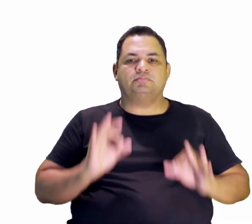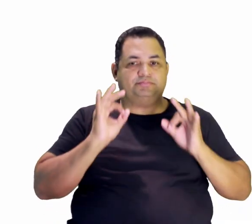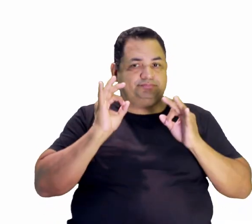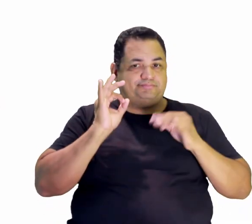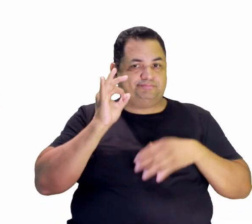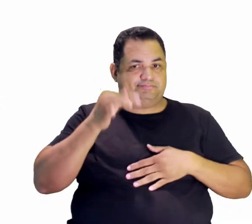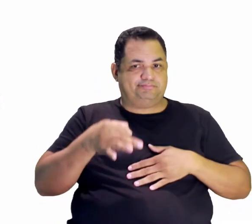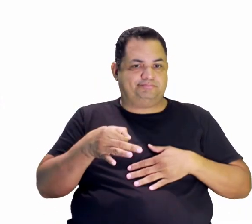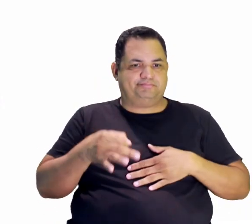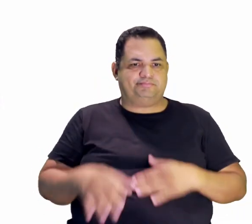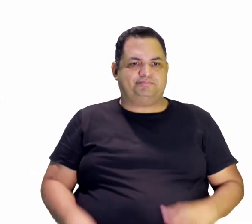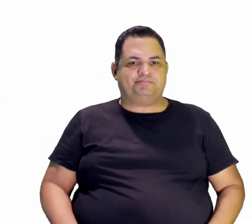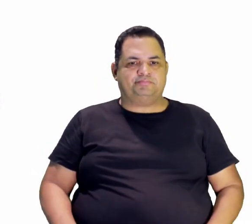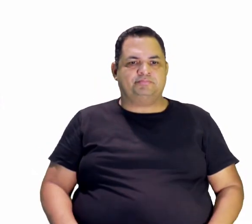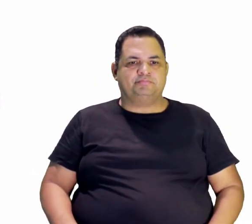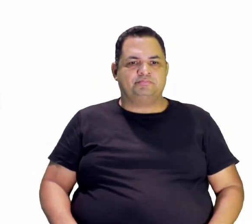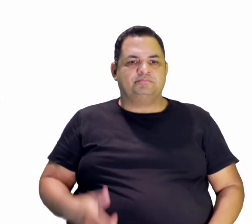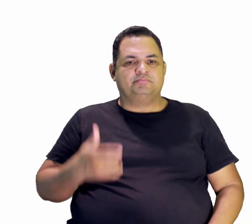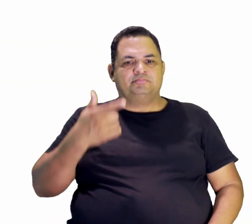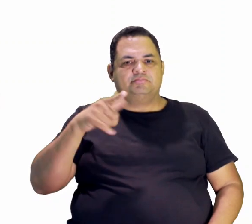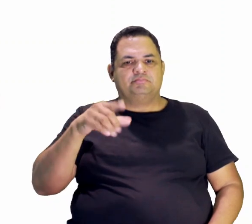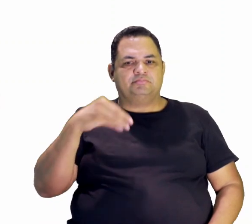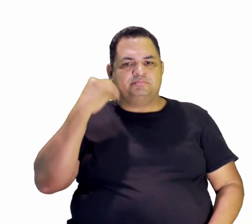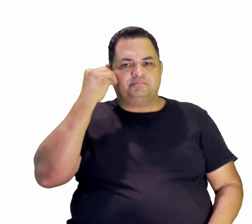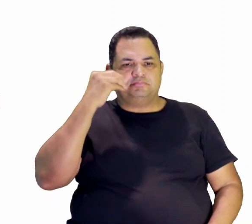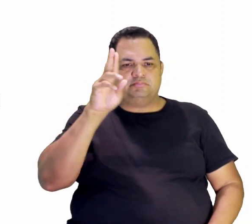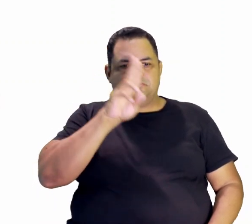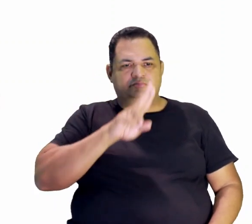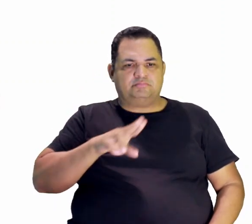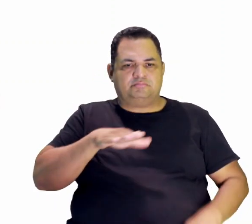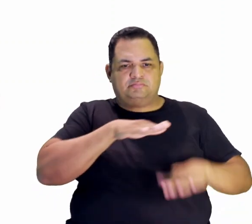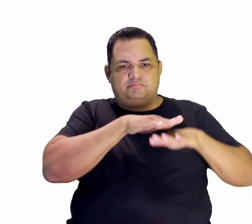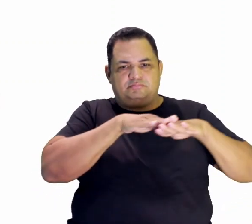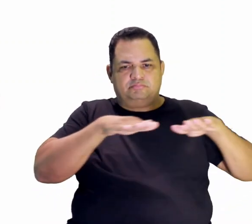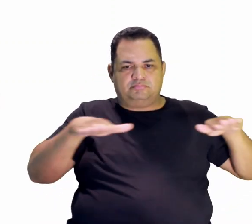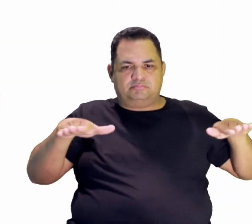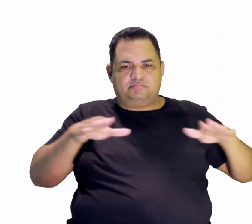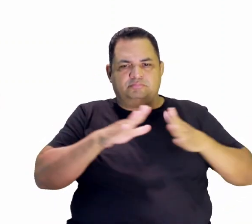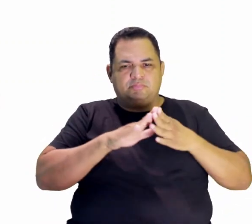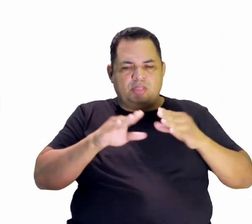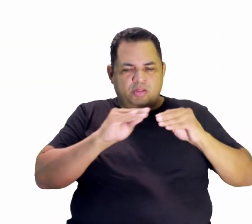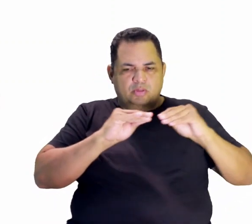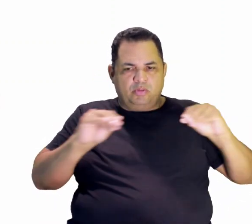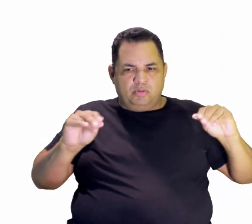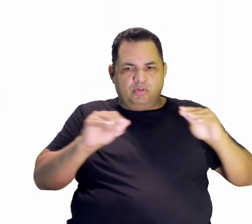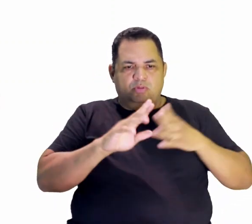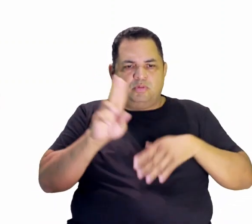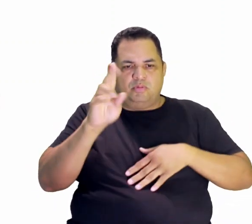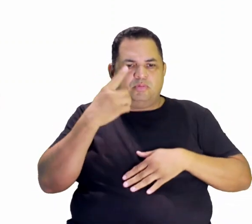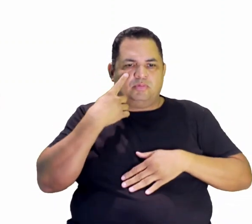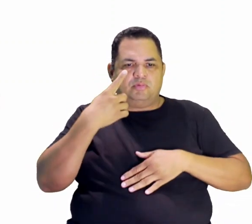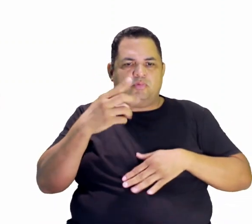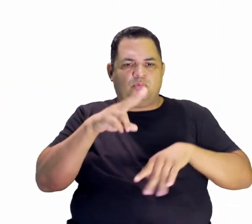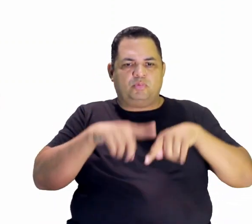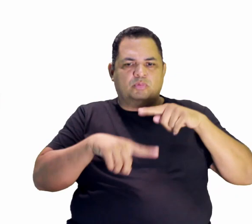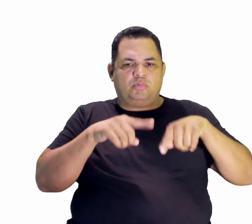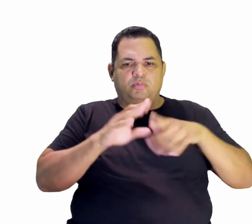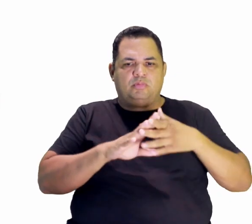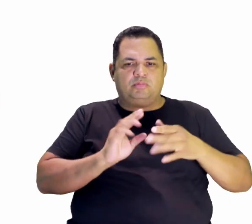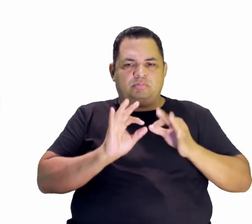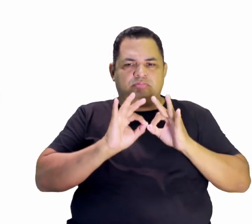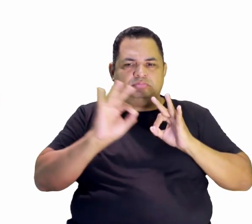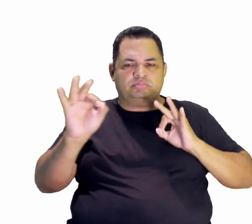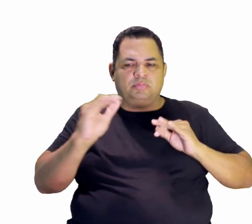certo? Repetindo a experiência, usando uma superfície horizontal mais lisa, ele observou que o corpo percorria distância cada